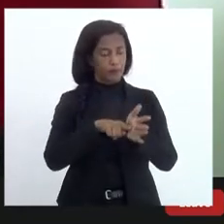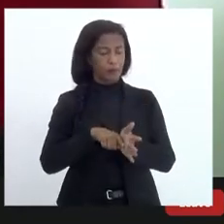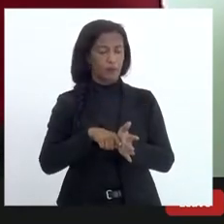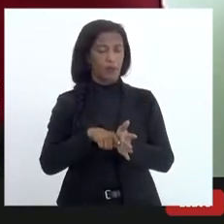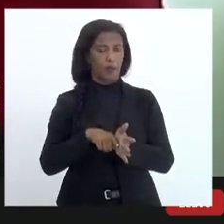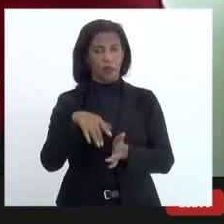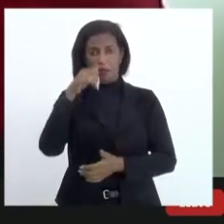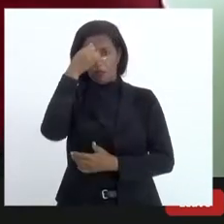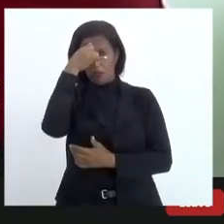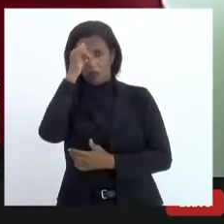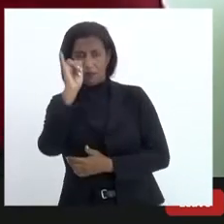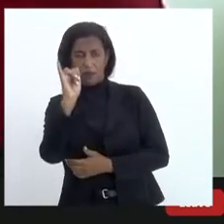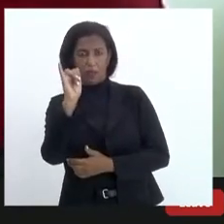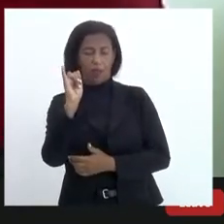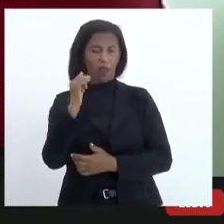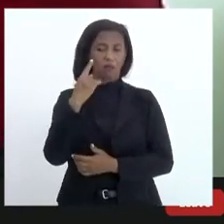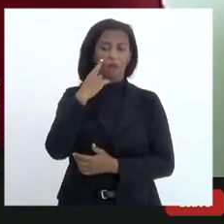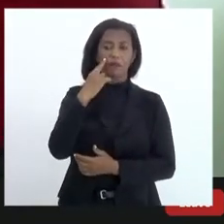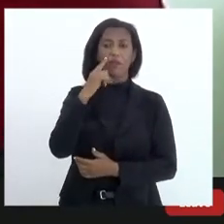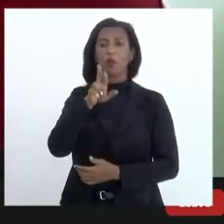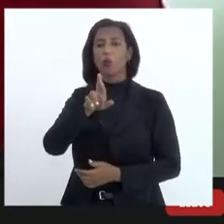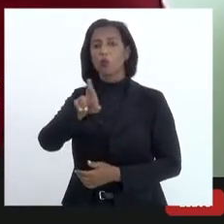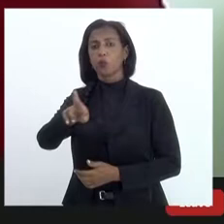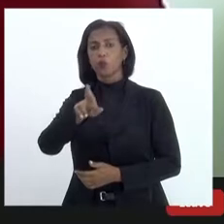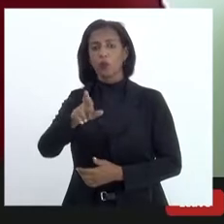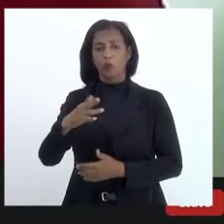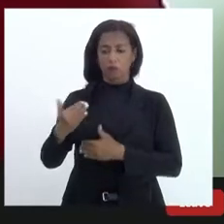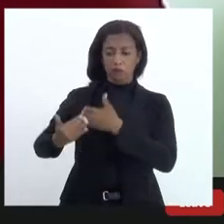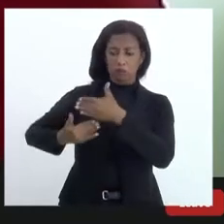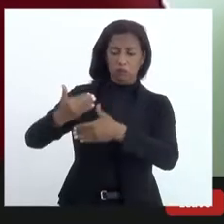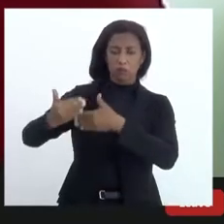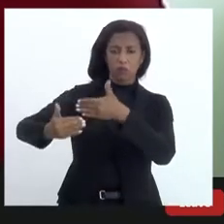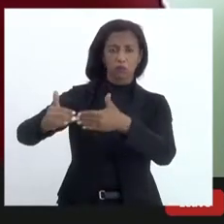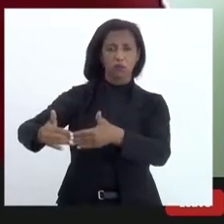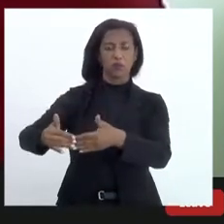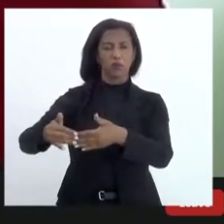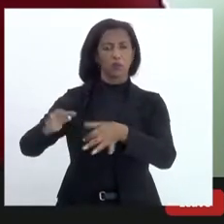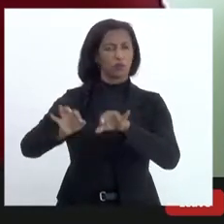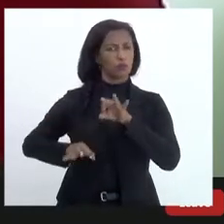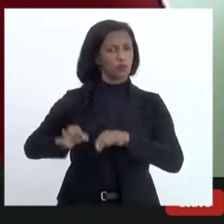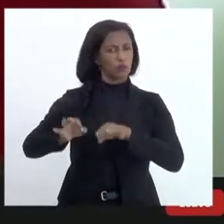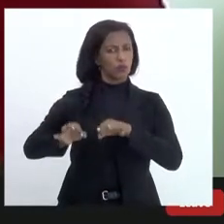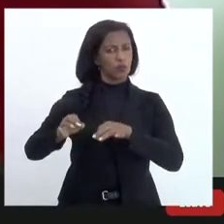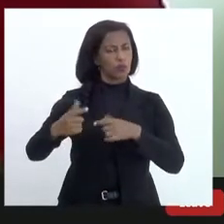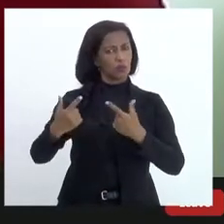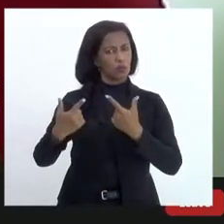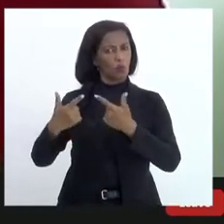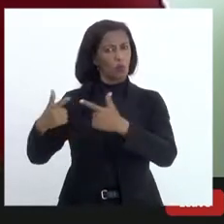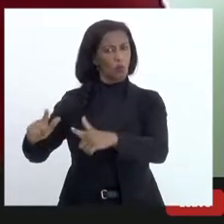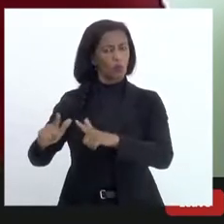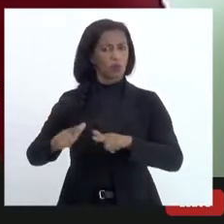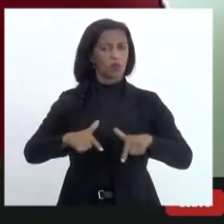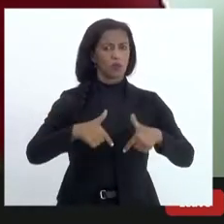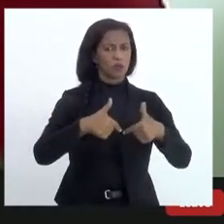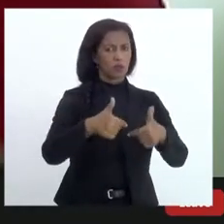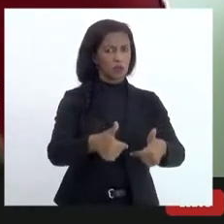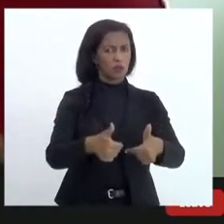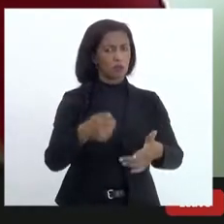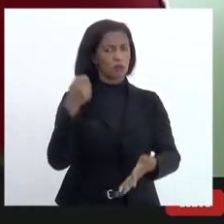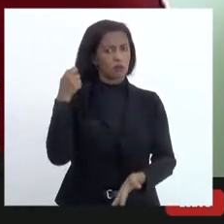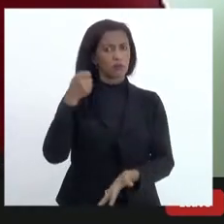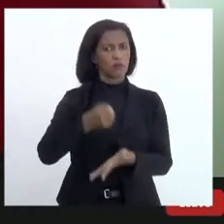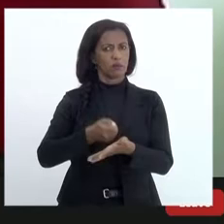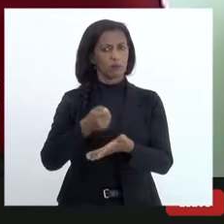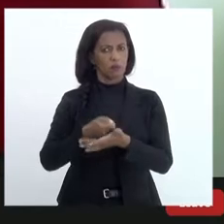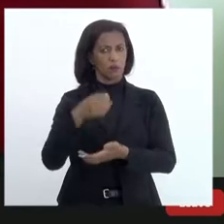que a apuração e a repercussão jurídica contra esse ato se dê de uma forma firme